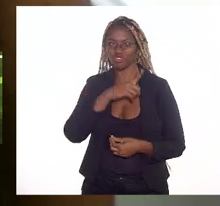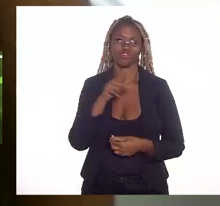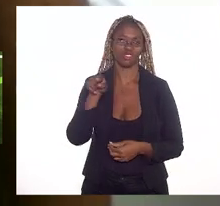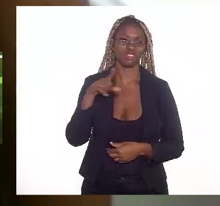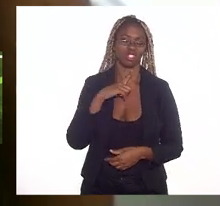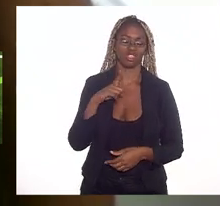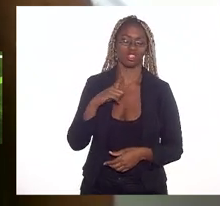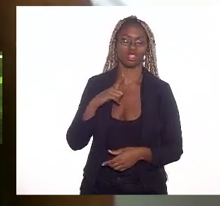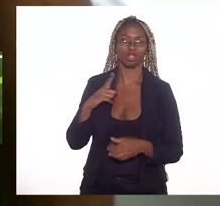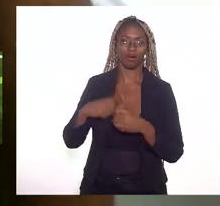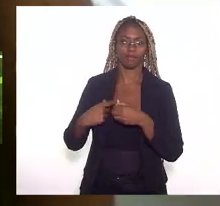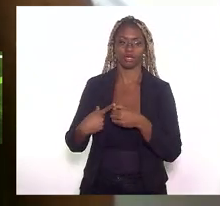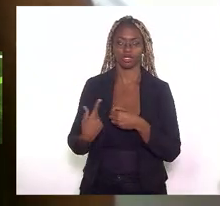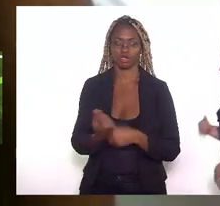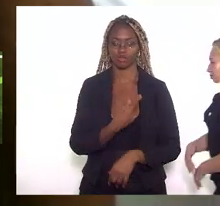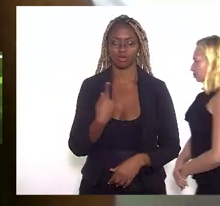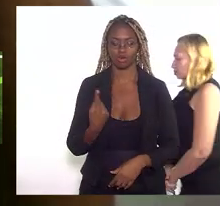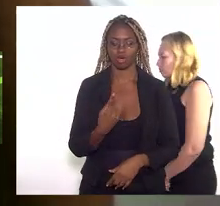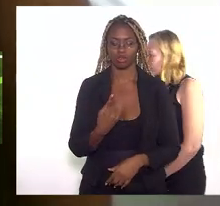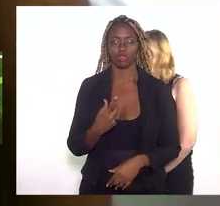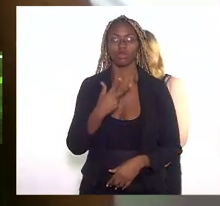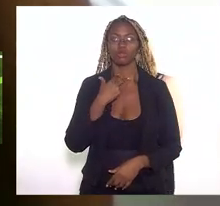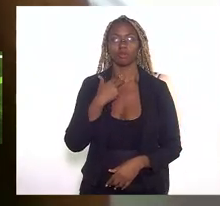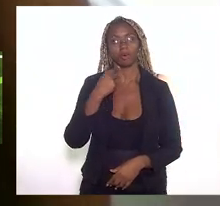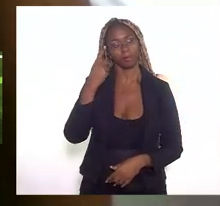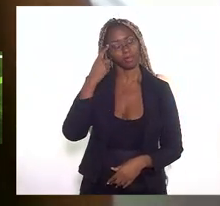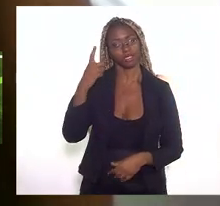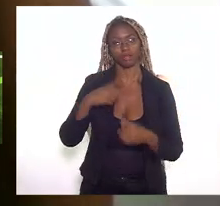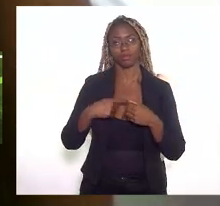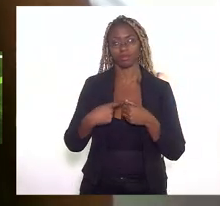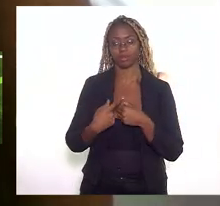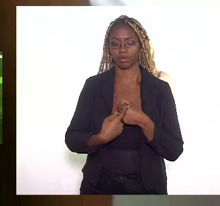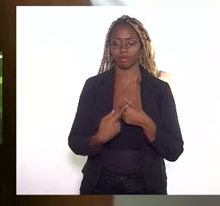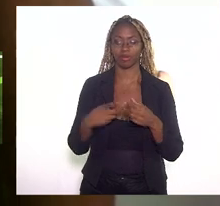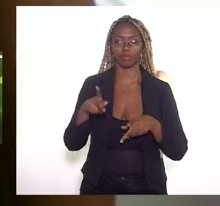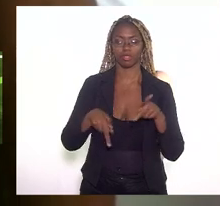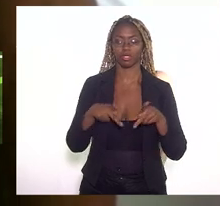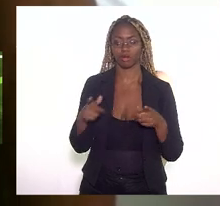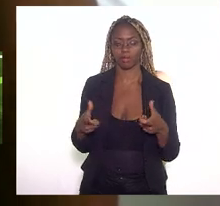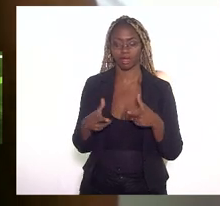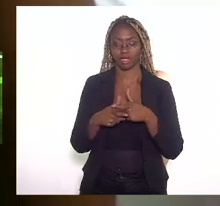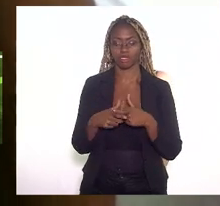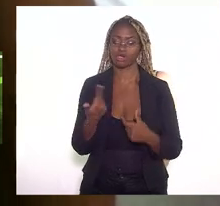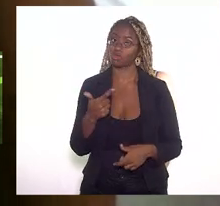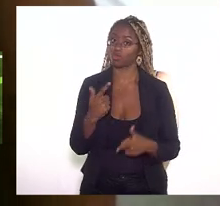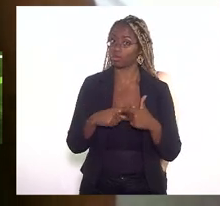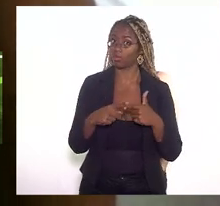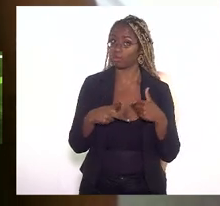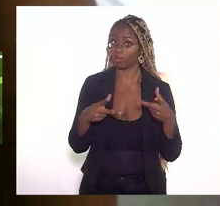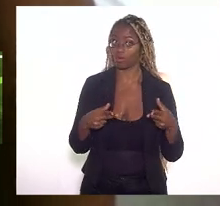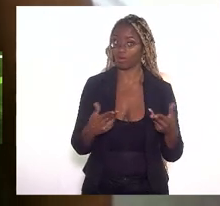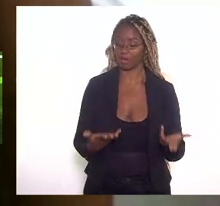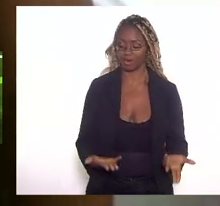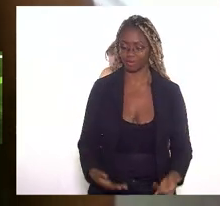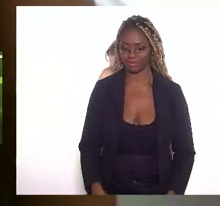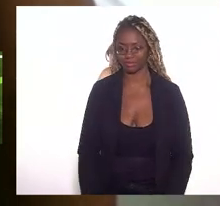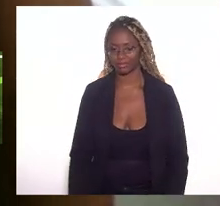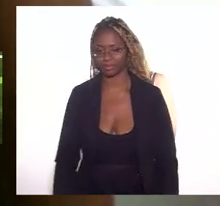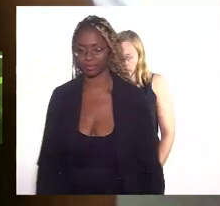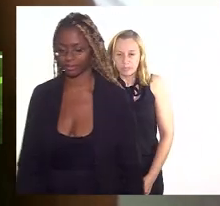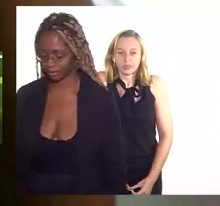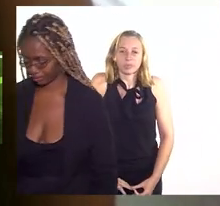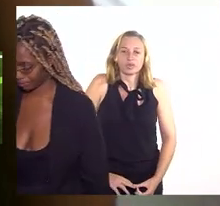municípios, porque não podemos pensar que o município tem uma população menor e não vai ter um problema como esse.